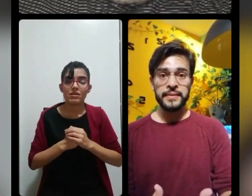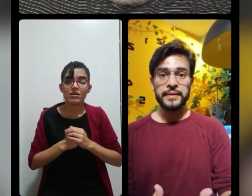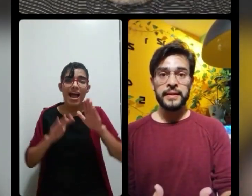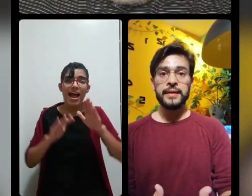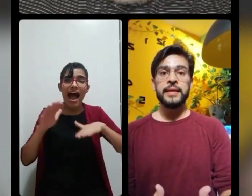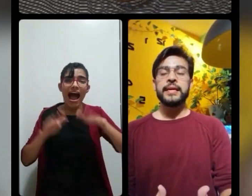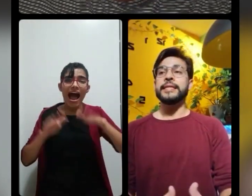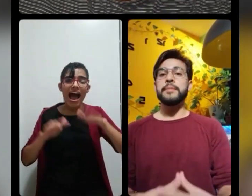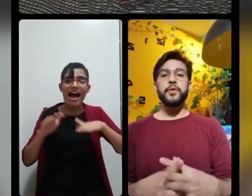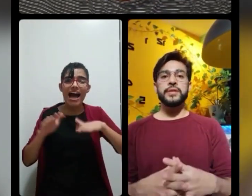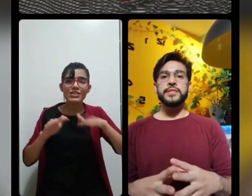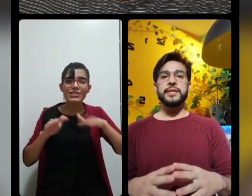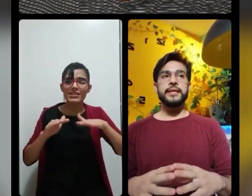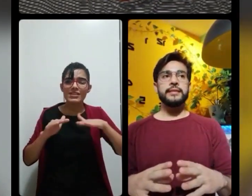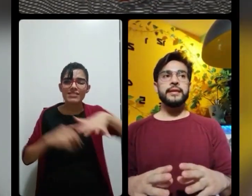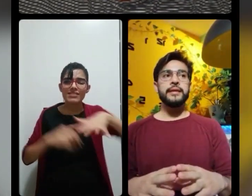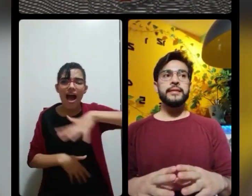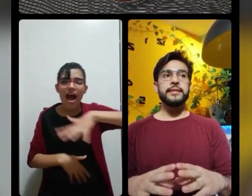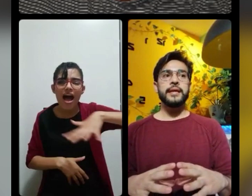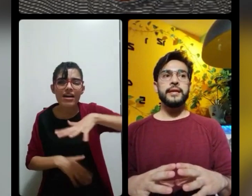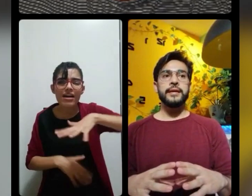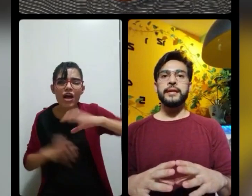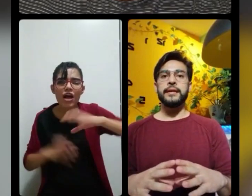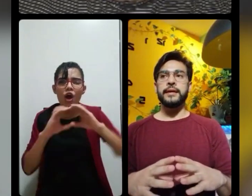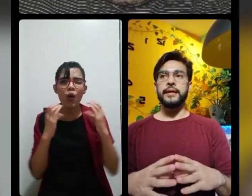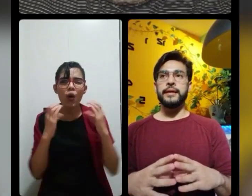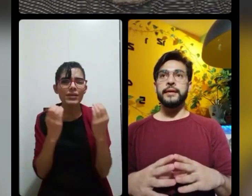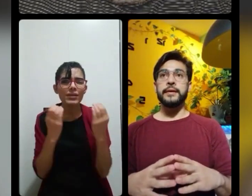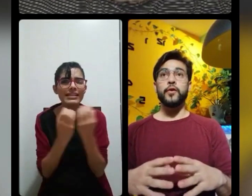comunicação, né? E da importância que ele tem